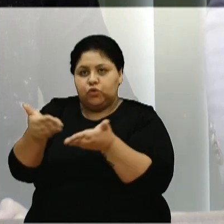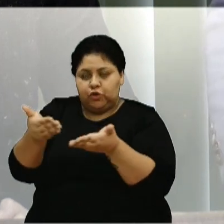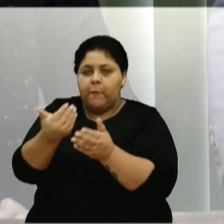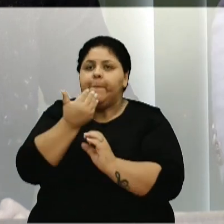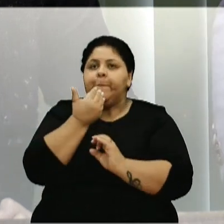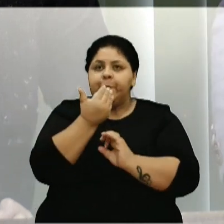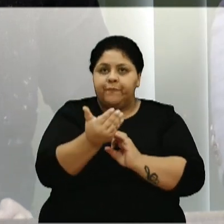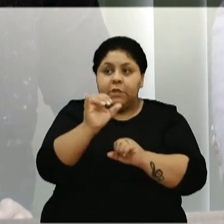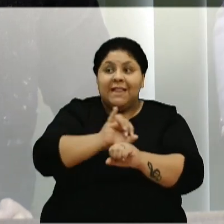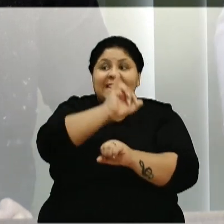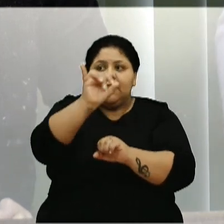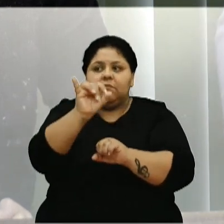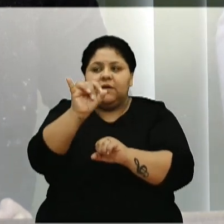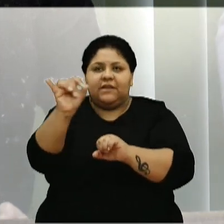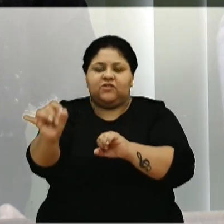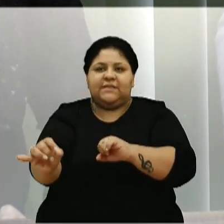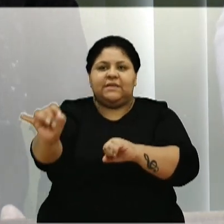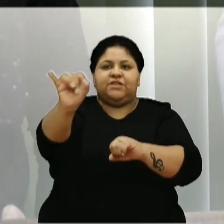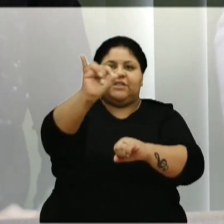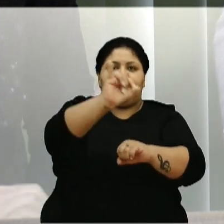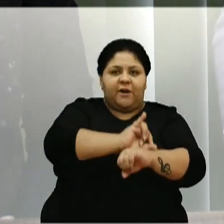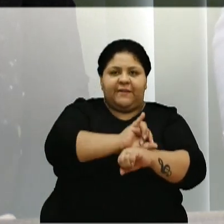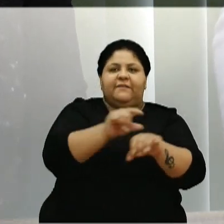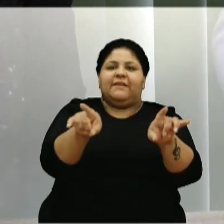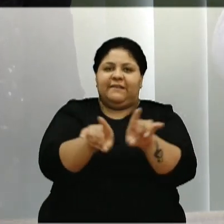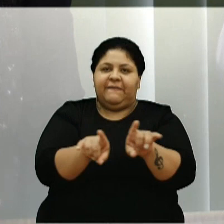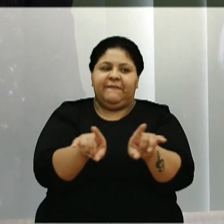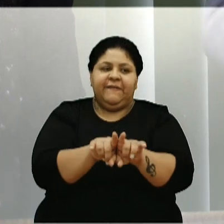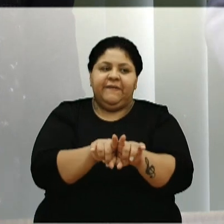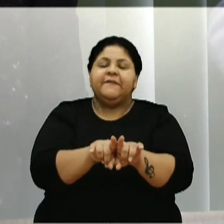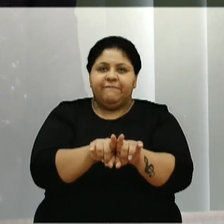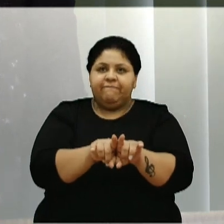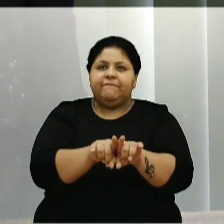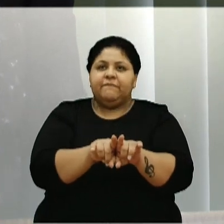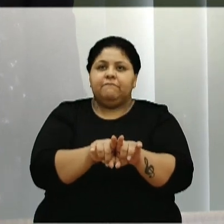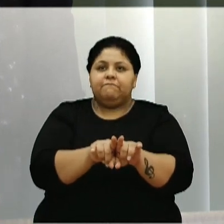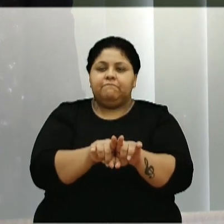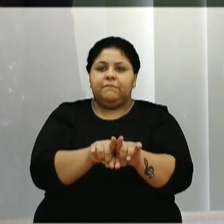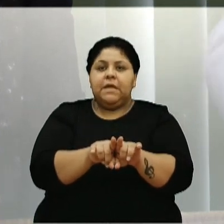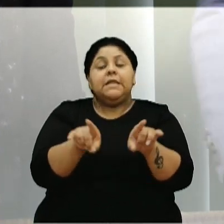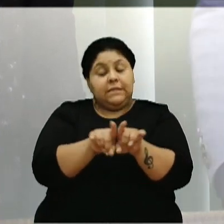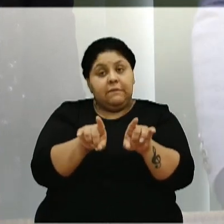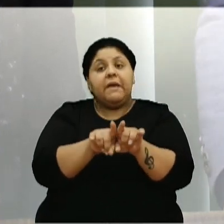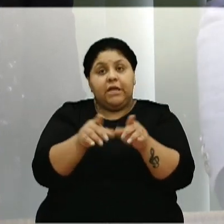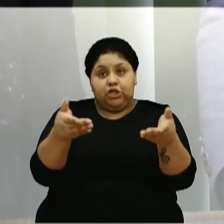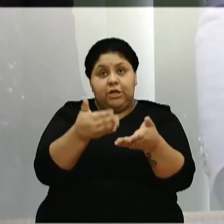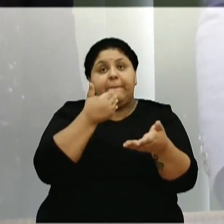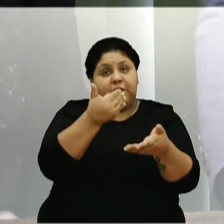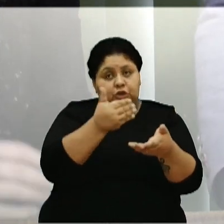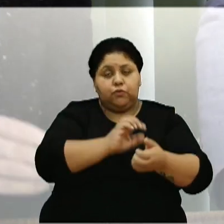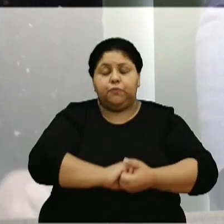de internacionalização fizemos hoje pela manhã, ontem à noite, hoje pela manhã, não vem ao caso. Já